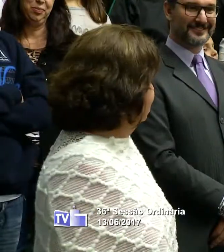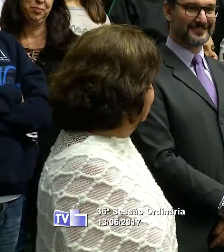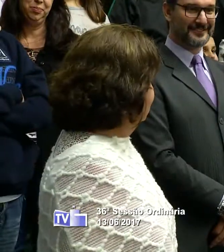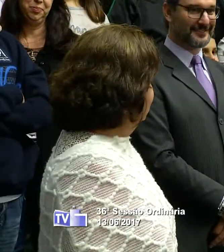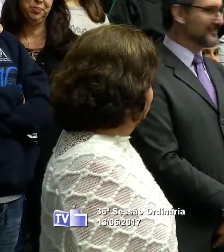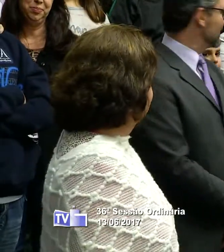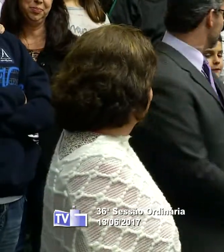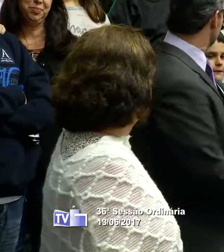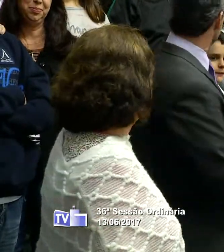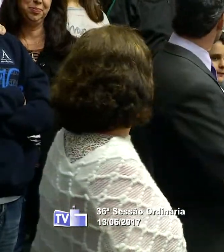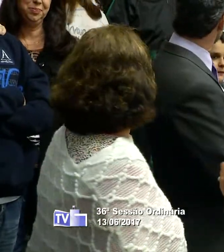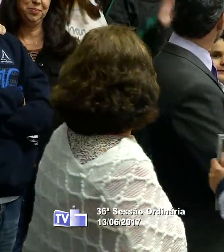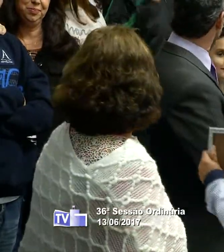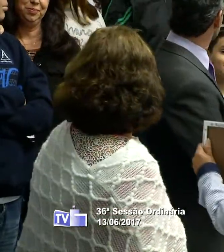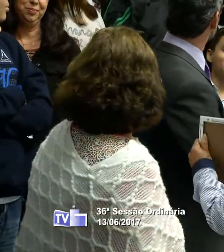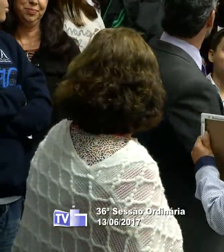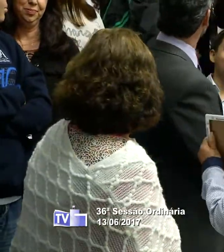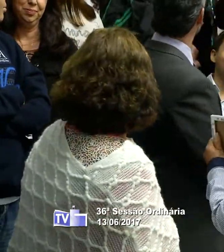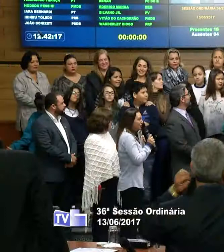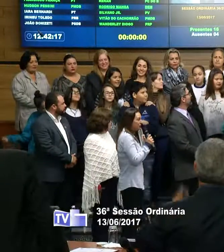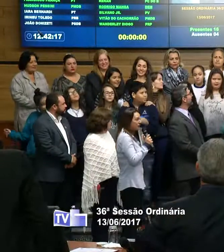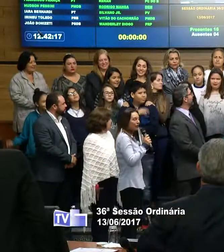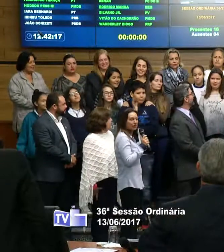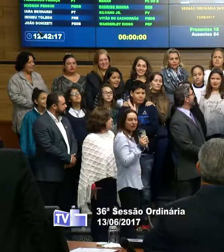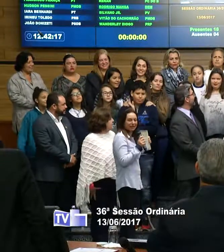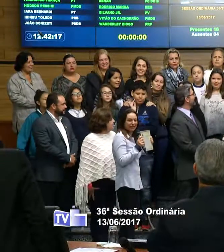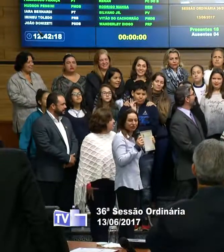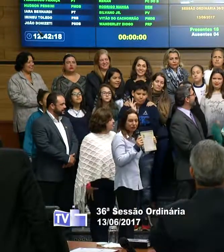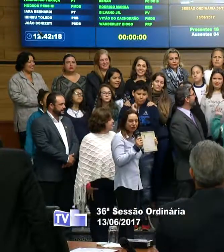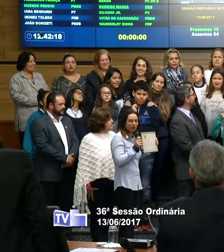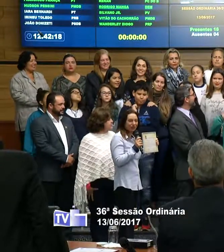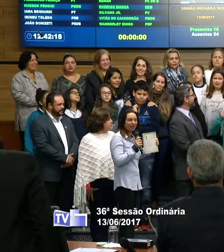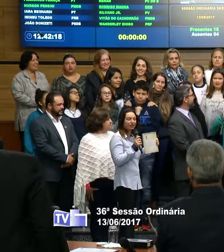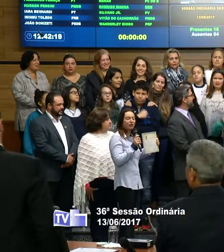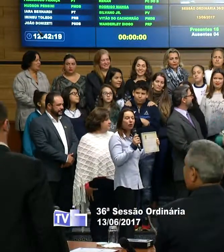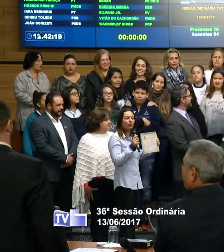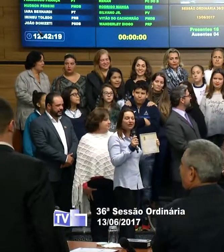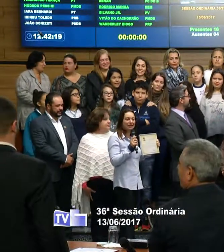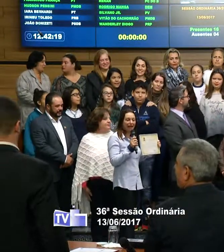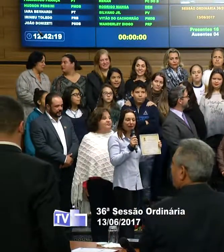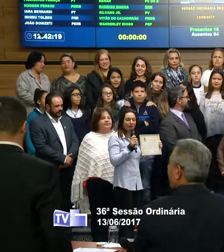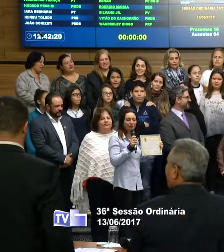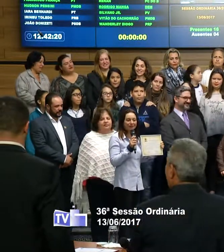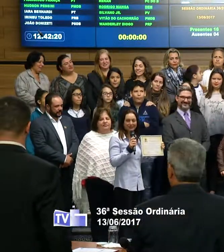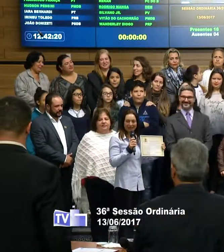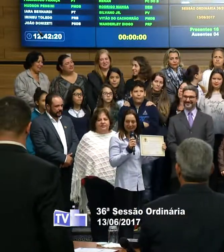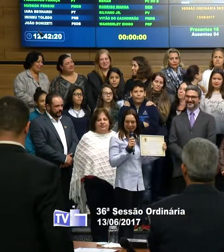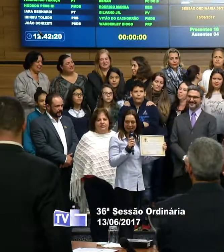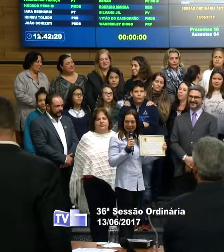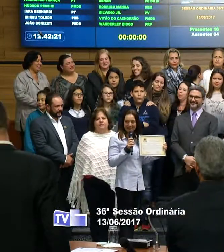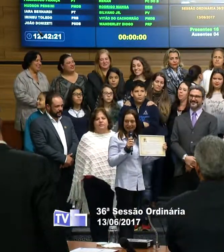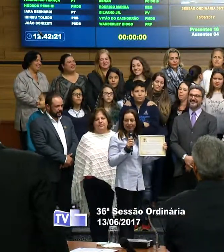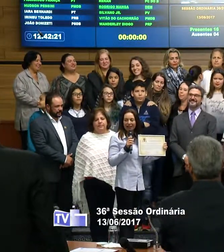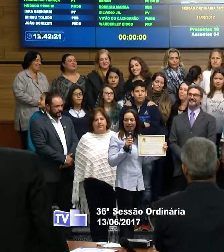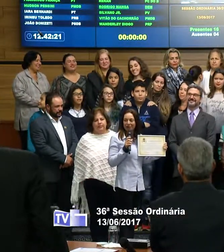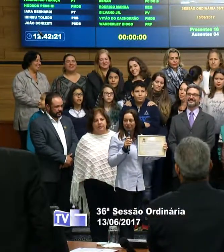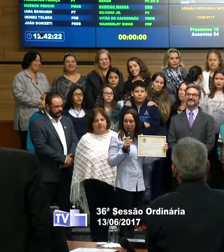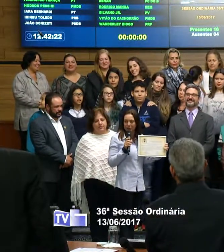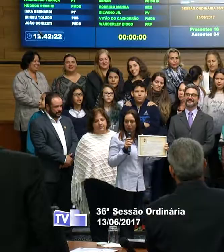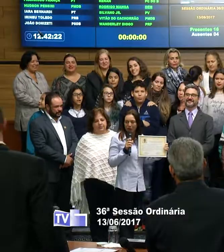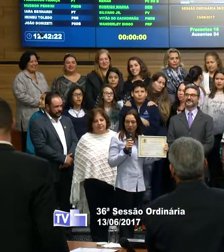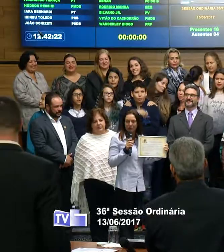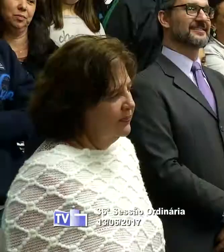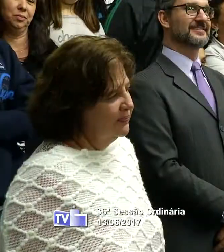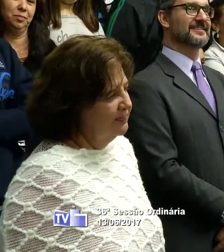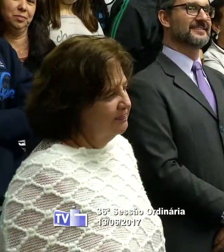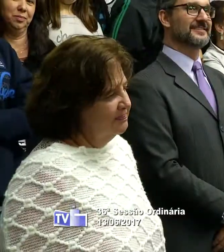os alunos, os professores do primeiro ano que estão aqui presentes hoje, que começaram a alfabetizar essas crianças que chegaram no